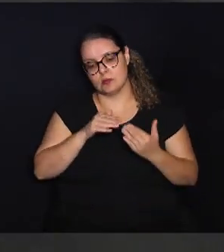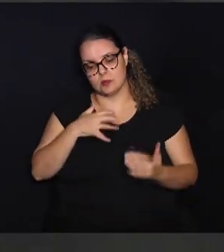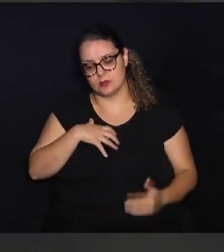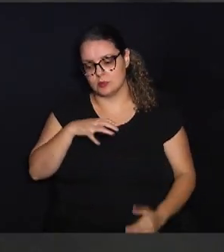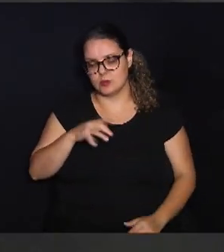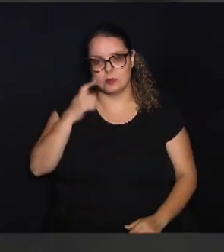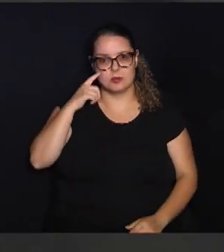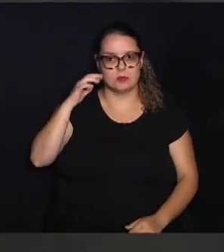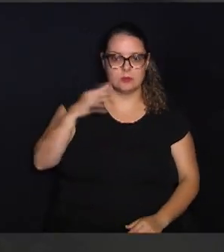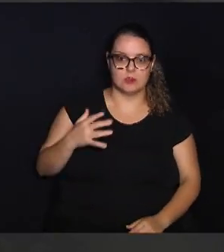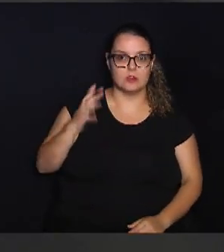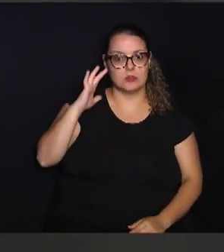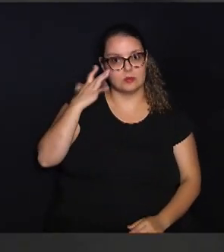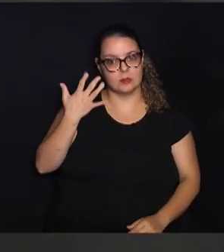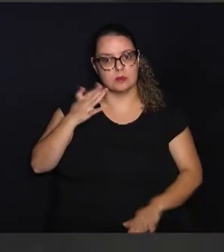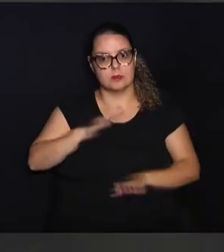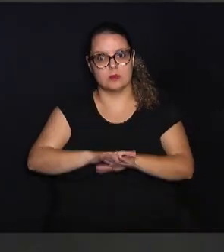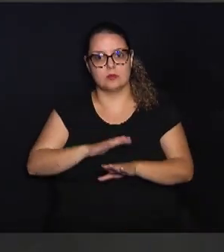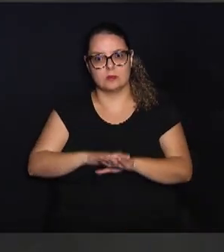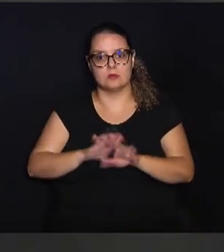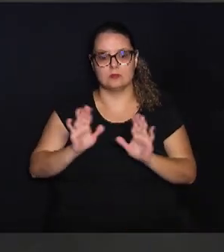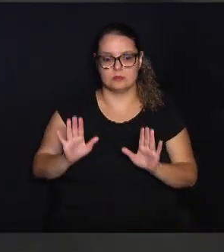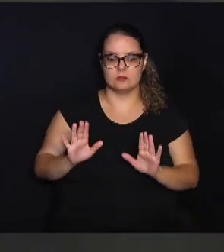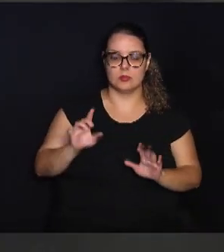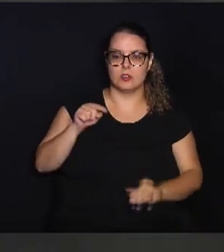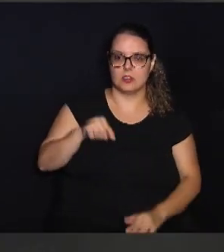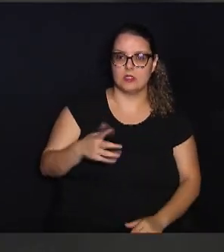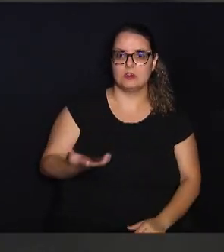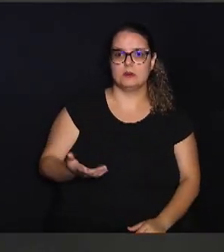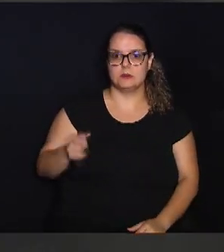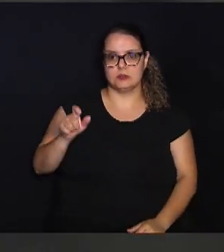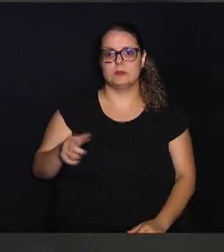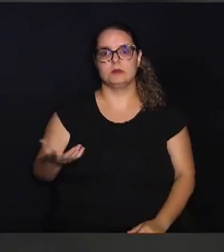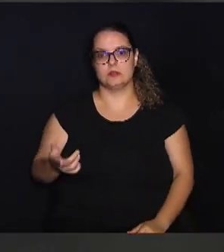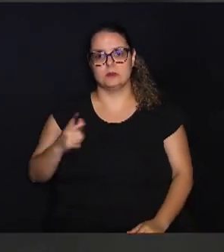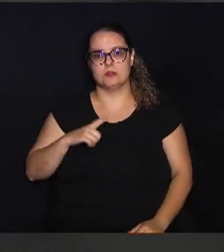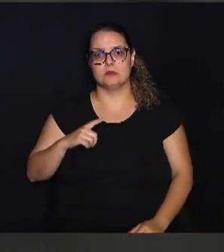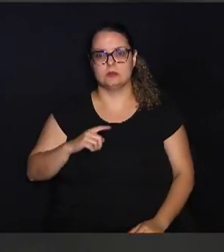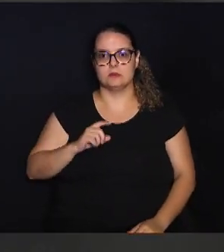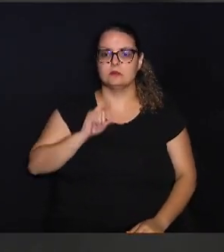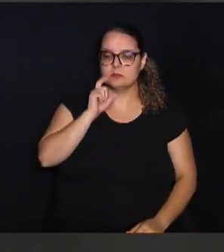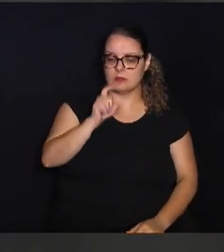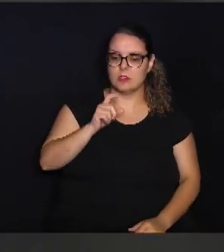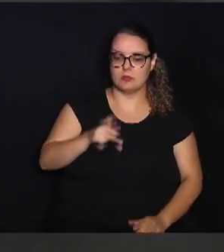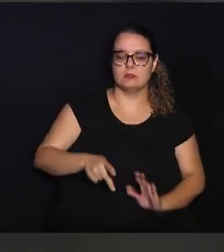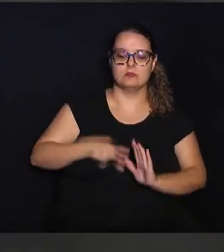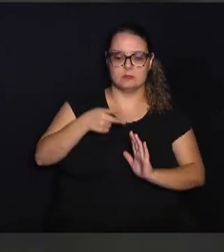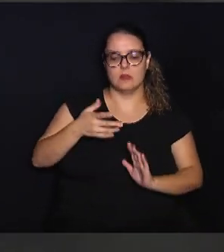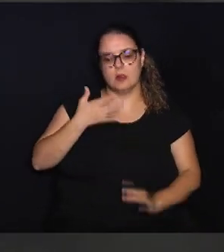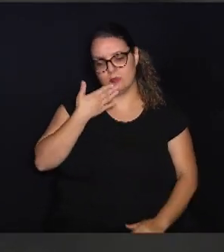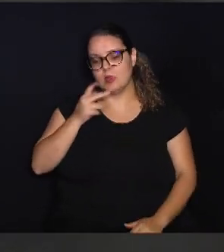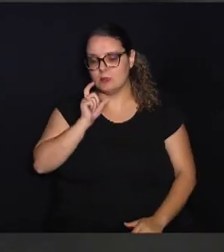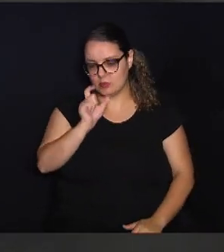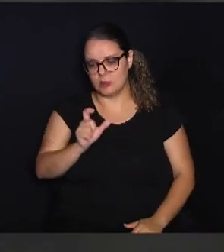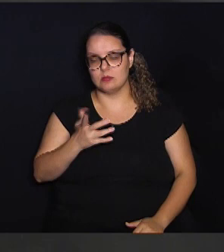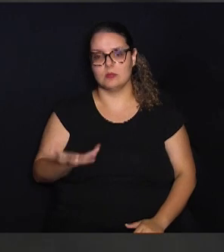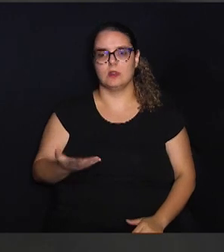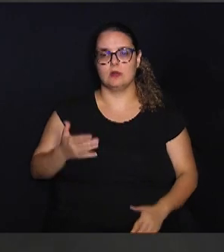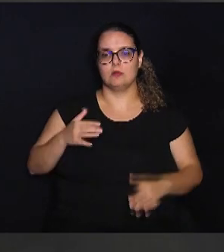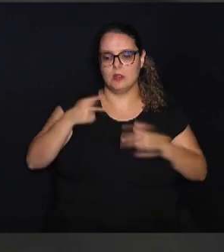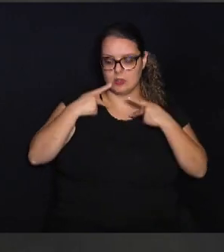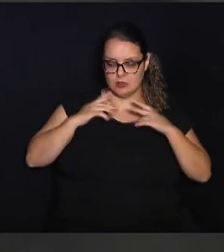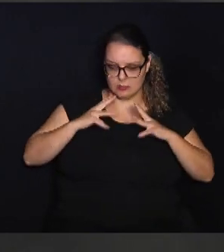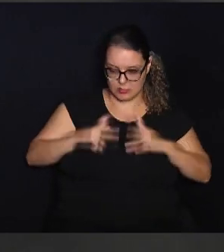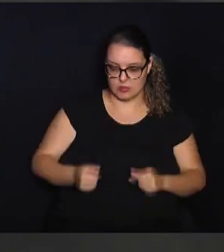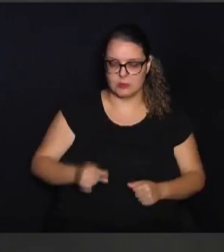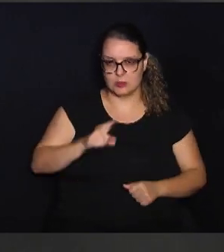pensa, do jeito que a gente age, mas fala assim, não, mas peraí, esse cara pelo menos tem palavra, é honesto, e esse cara não vai se dobrar. Então, eu